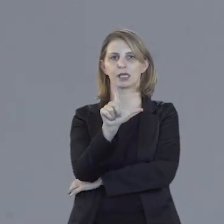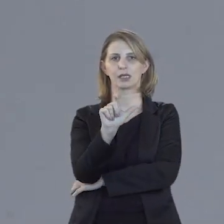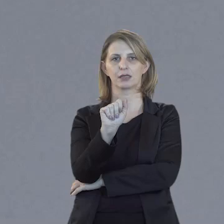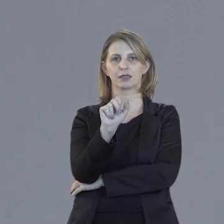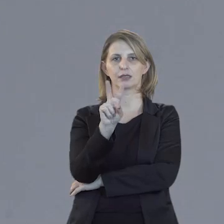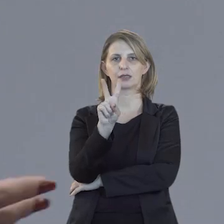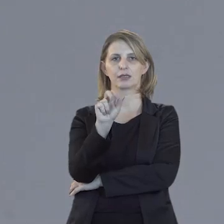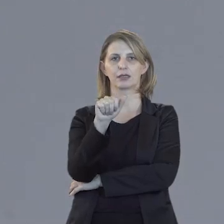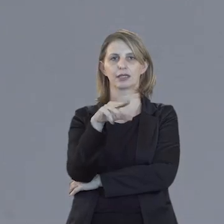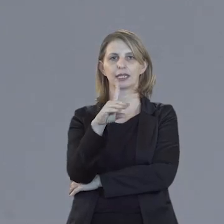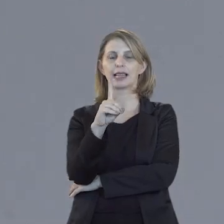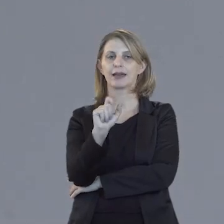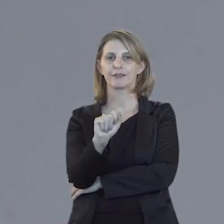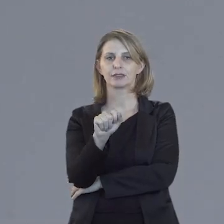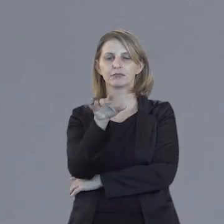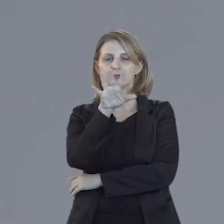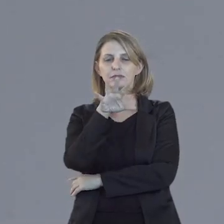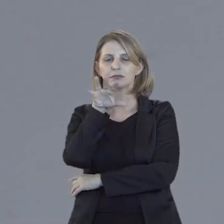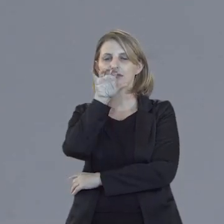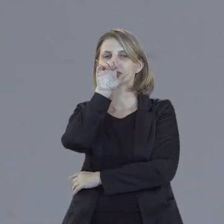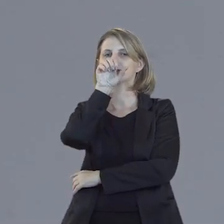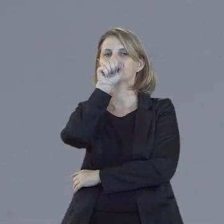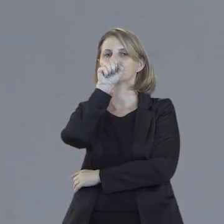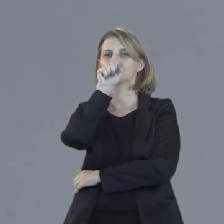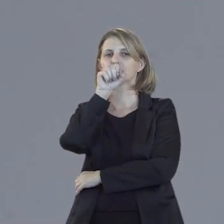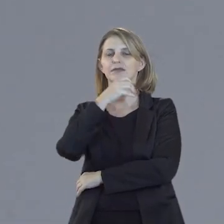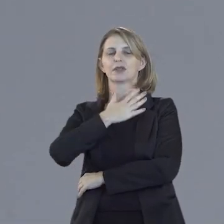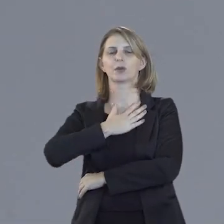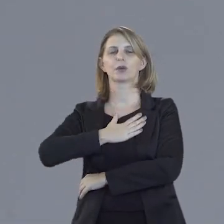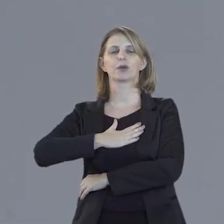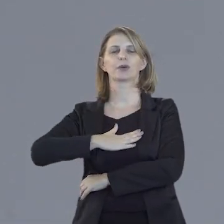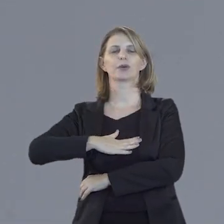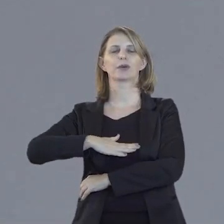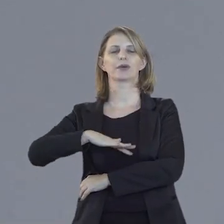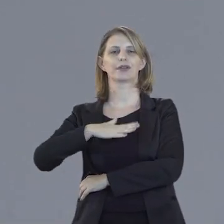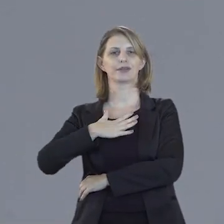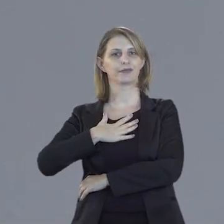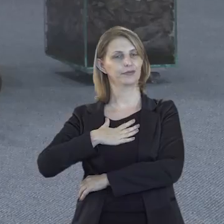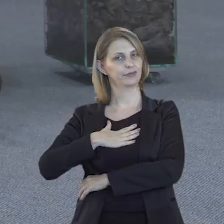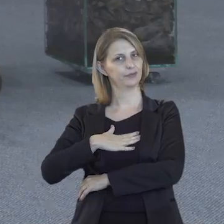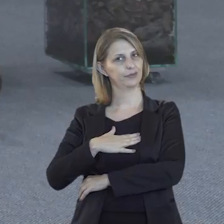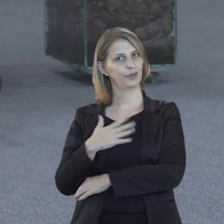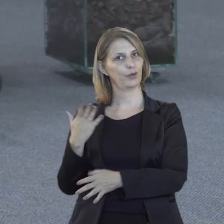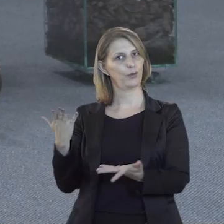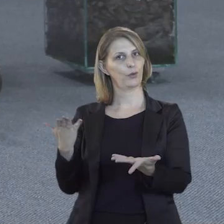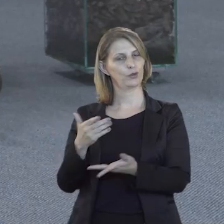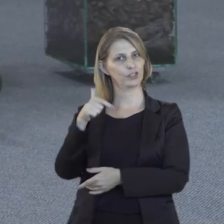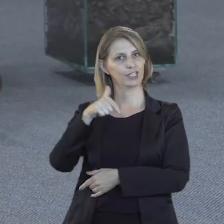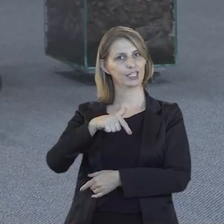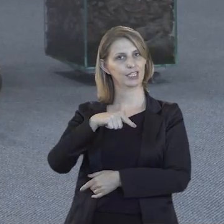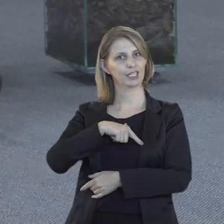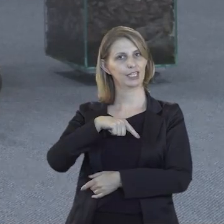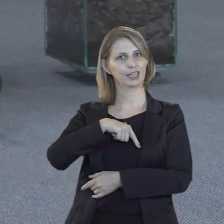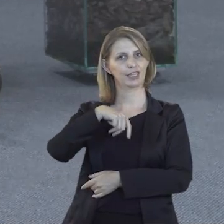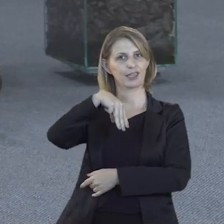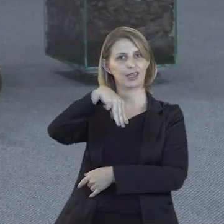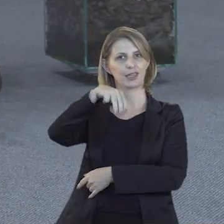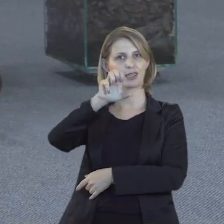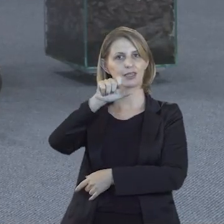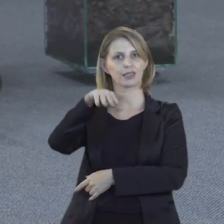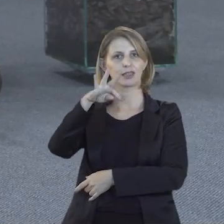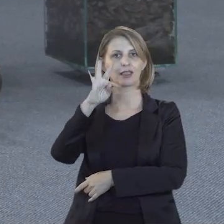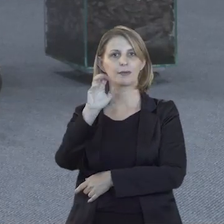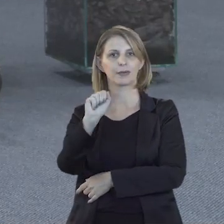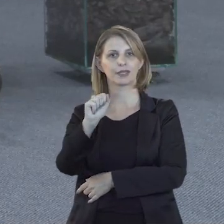fórmulas, por exemplo, lavanda, que é um aroma, né, que traz essa tranquilidade. Hoje aqui no estúdio eu